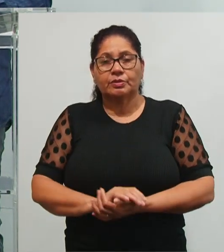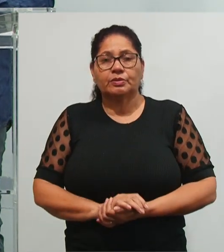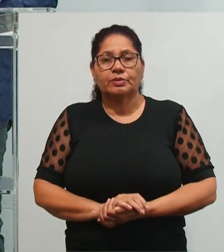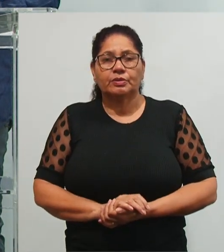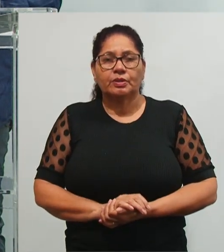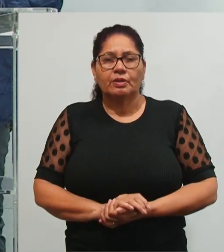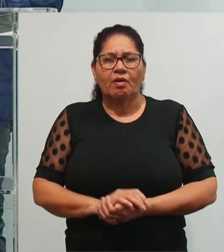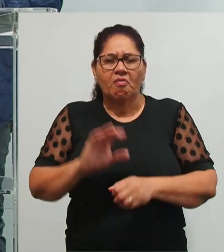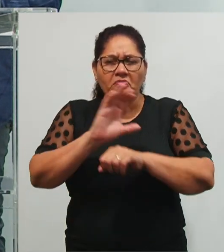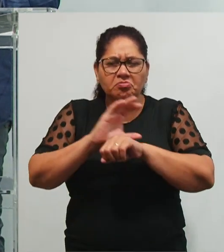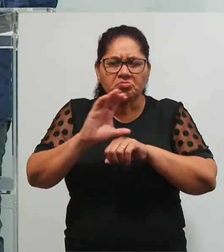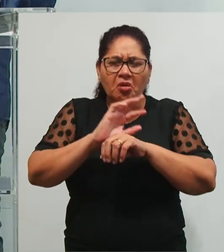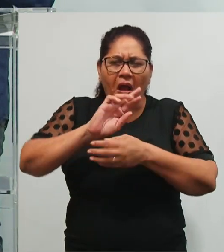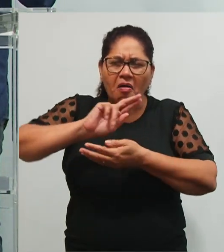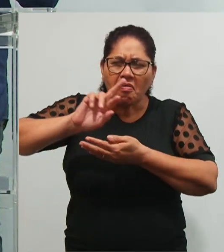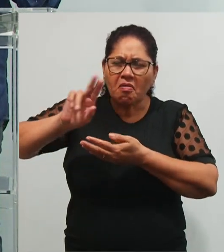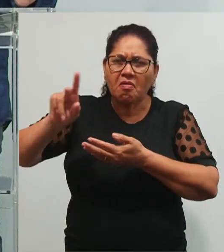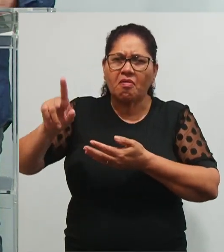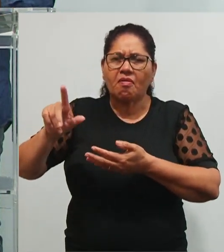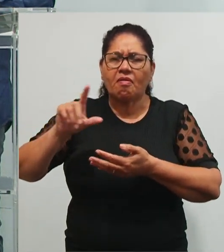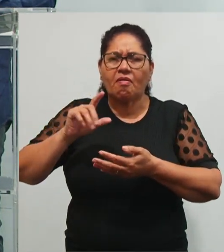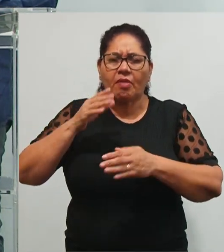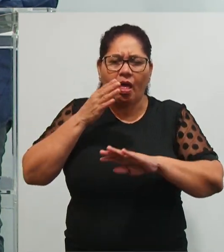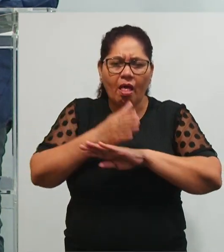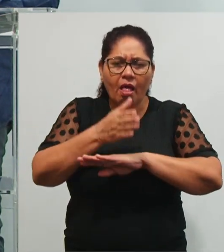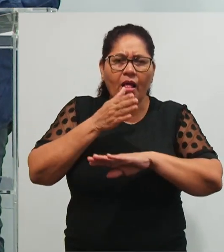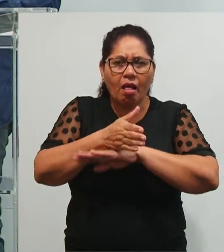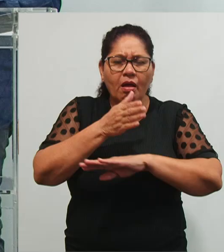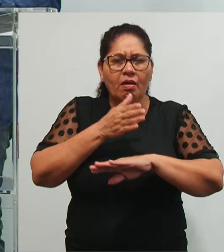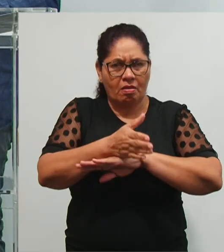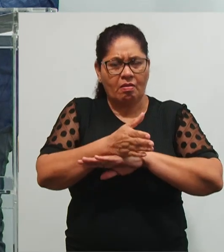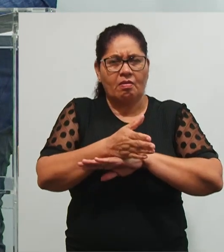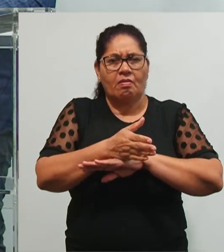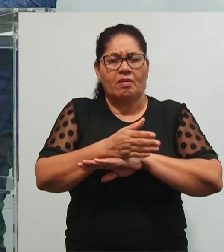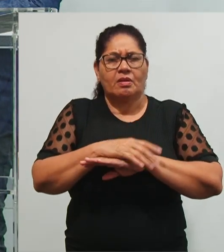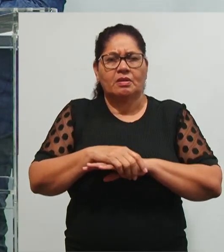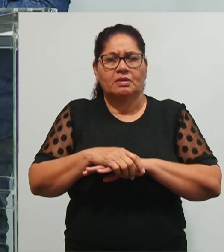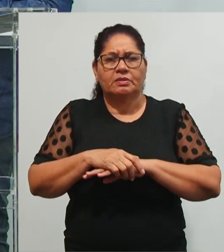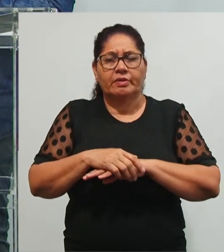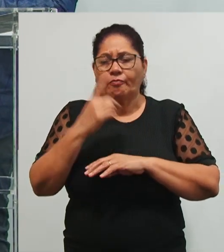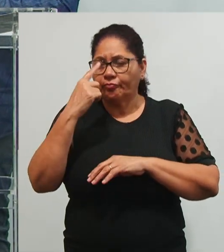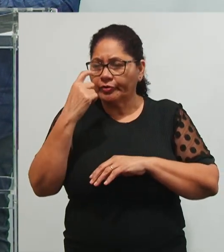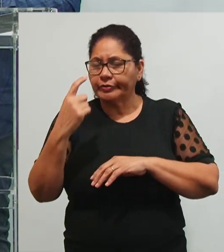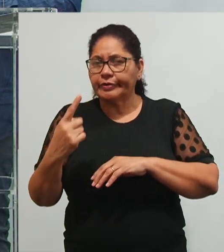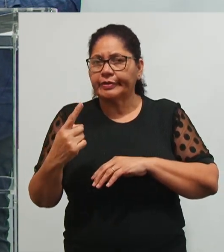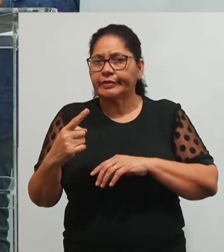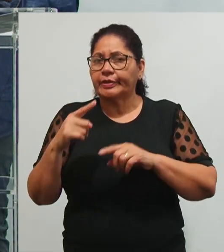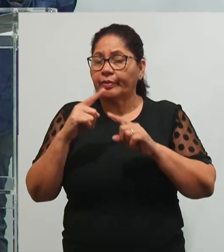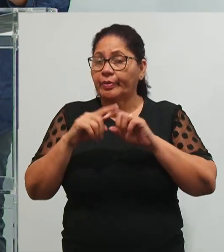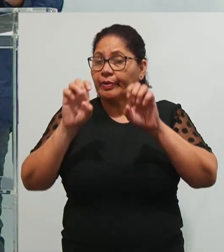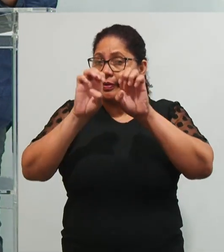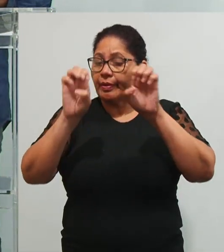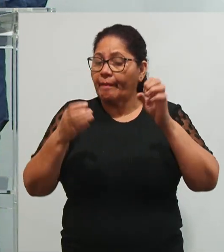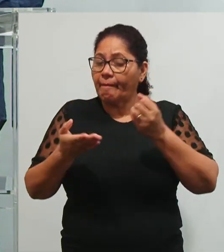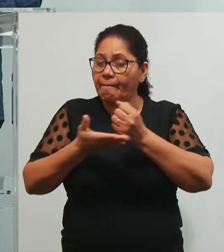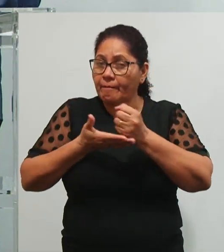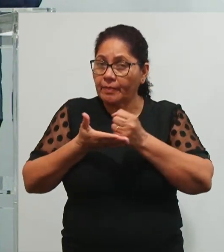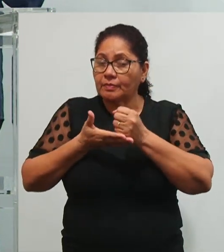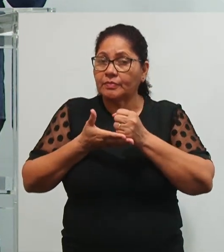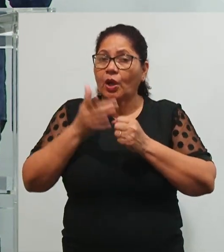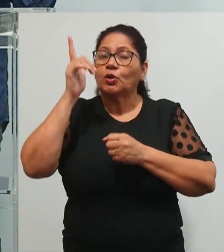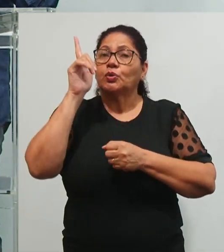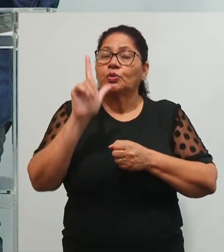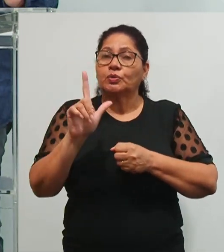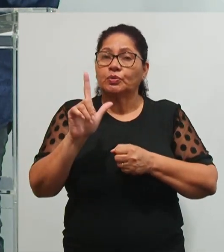Pública, né, através de vários cursos que a gente teve acesso, e achou interessante, porque é uma